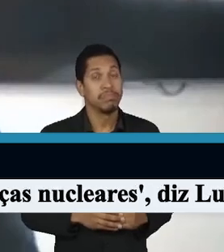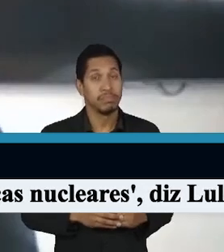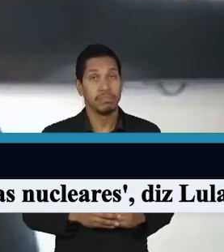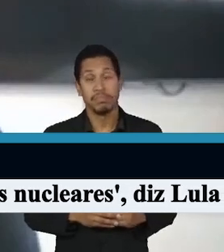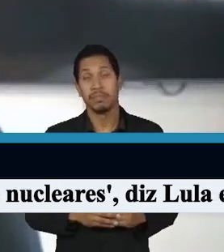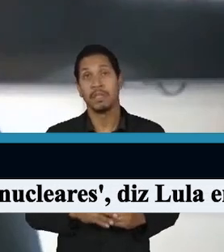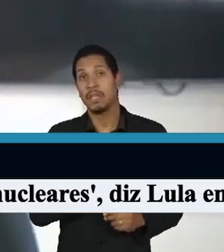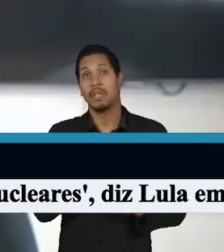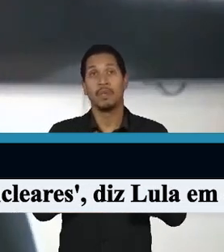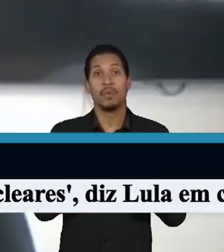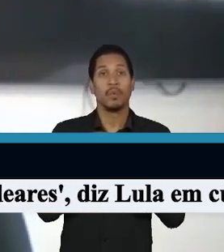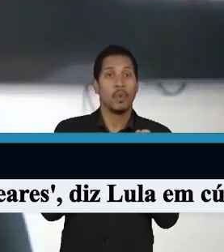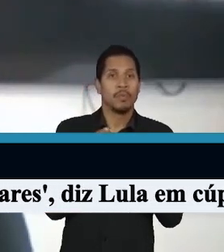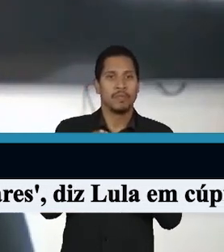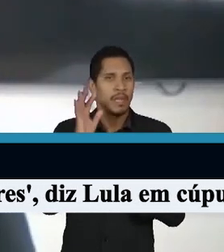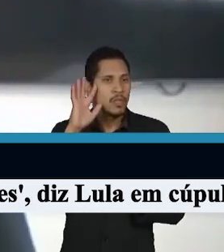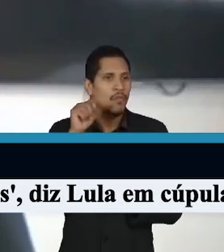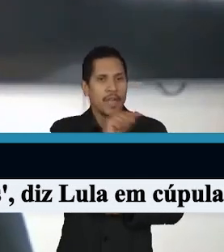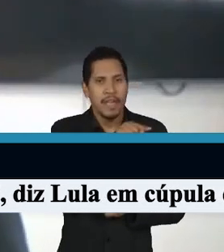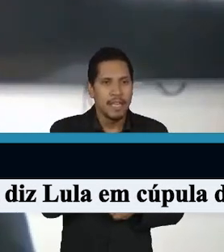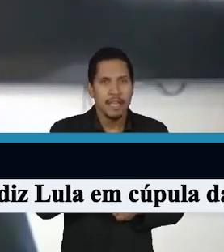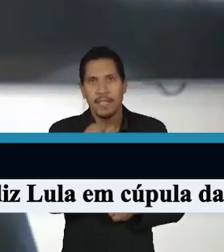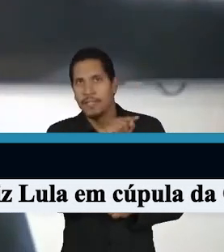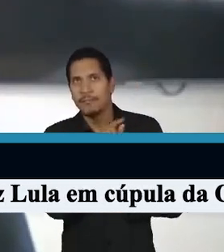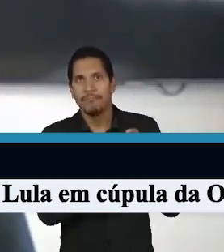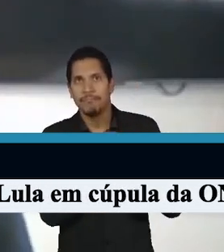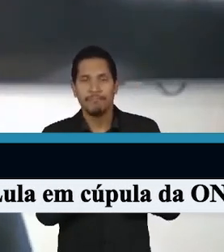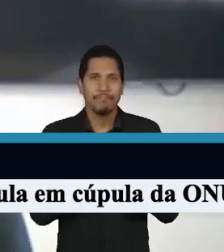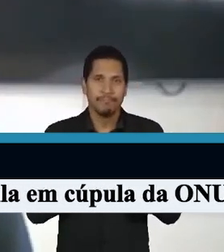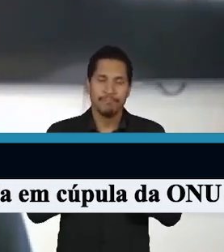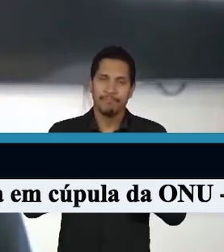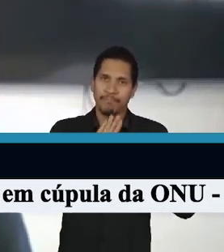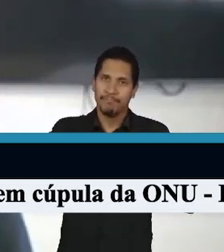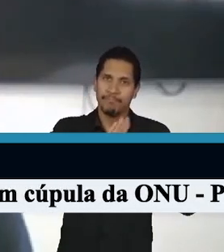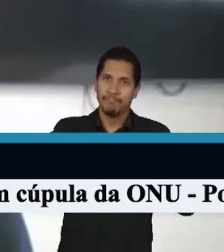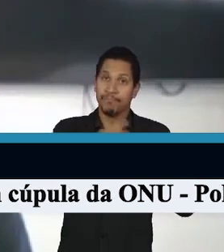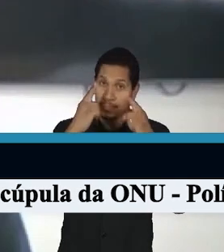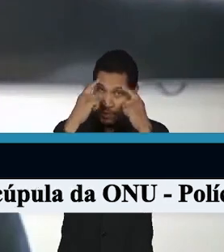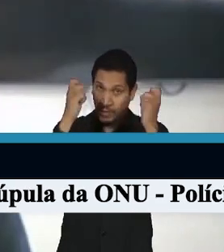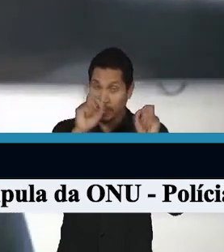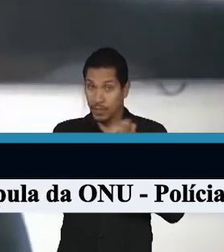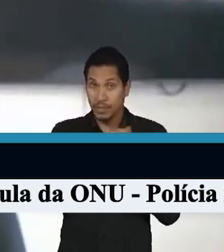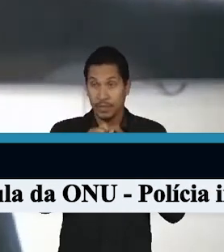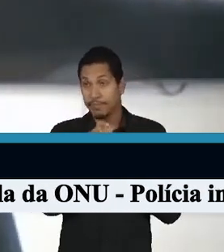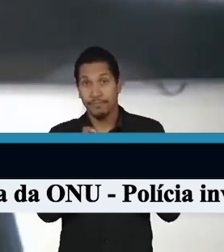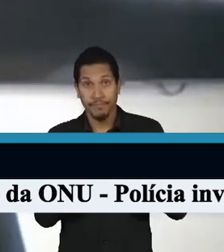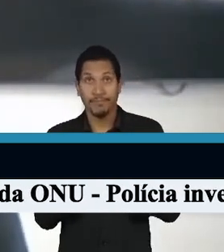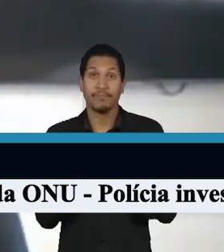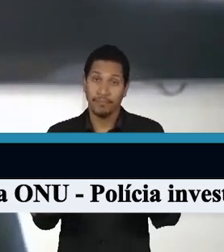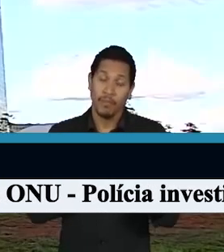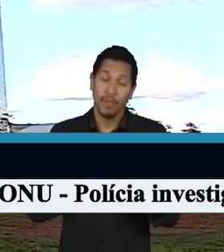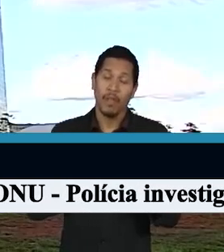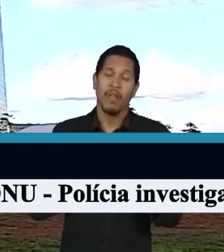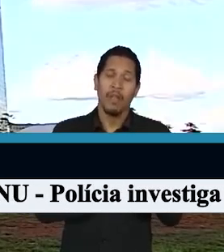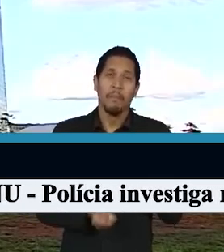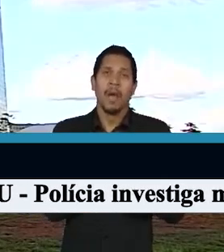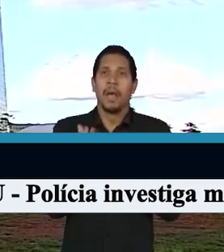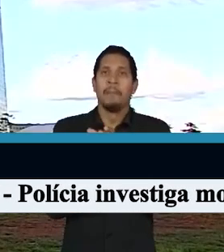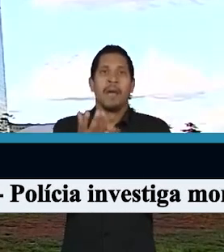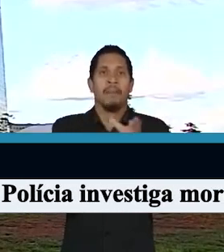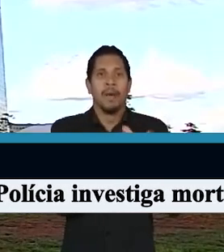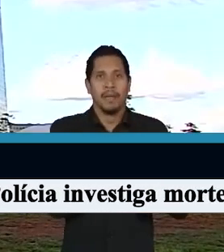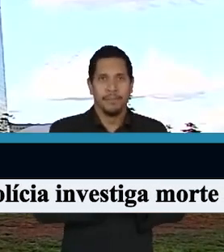sem que o sistema saiba lidar com as tensões crescentes na sociedade, a violência tende a florescer. Os